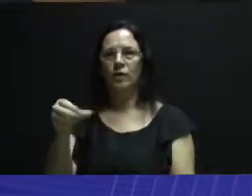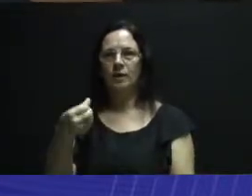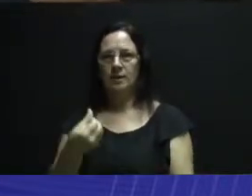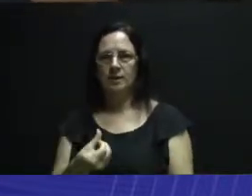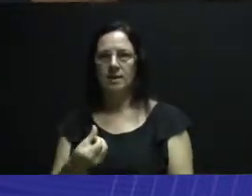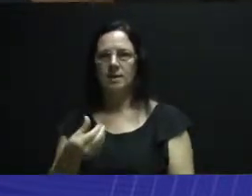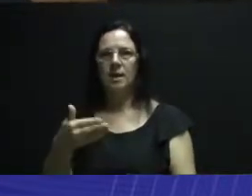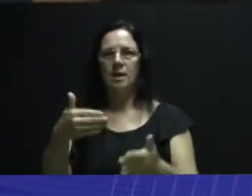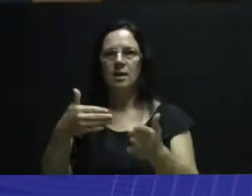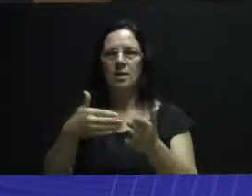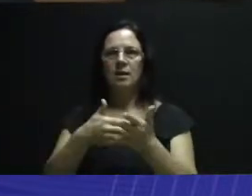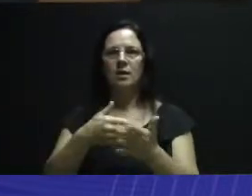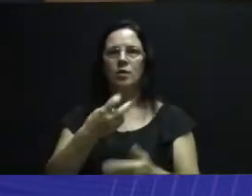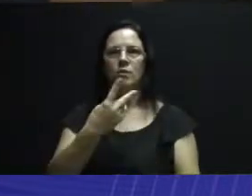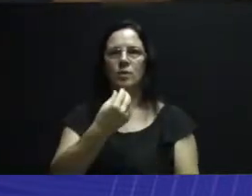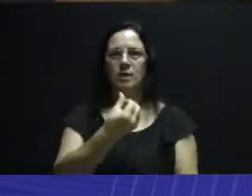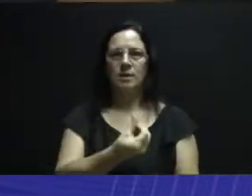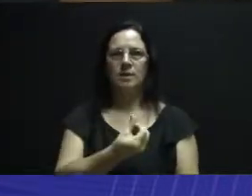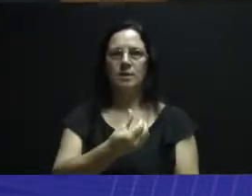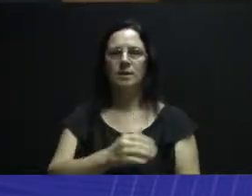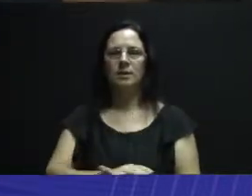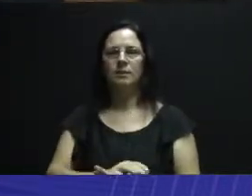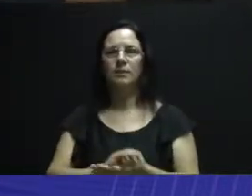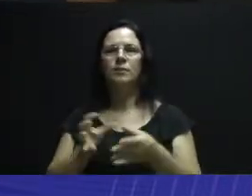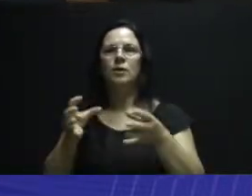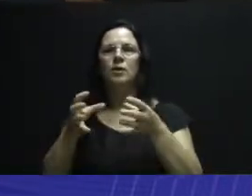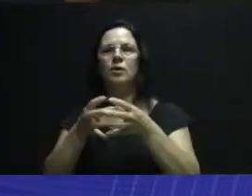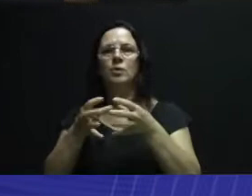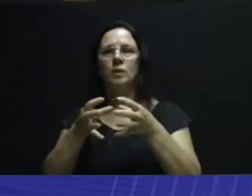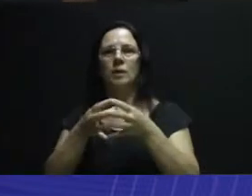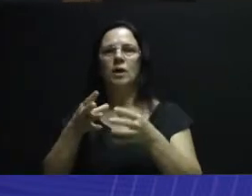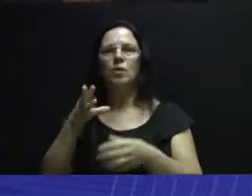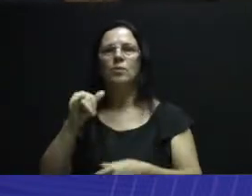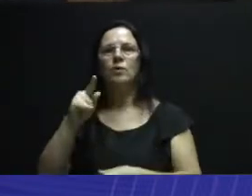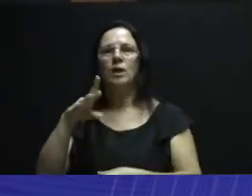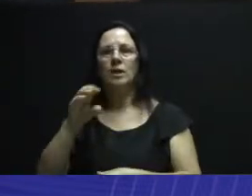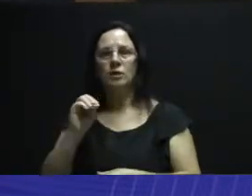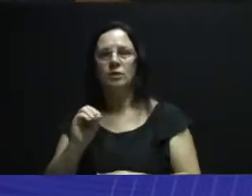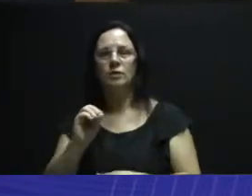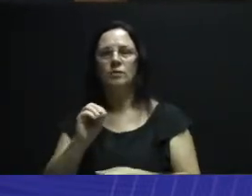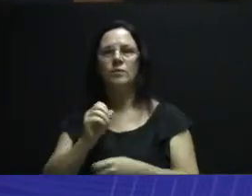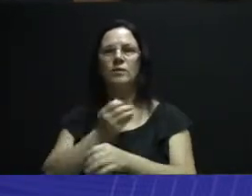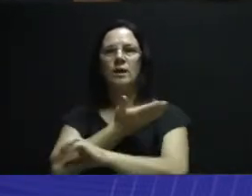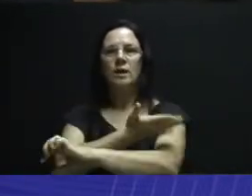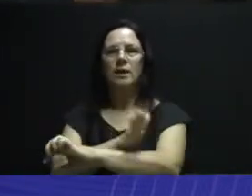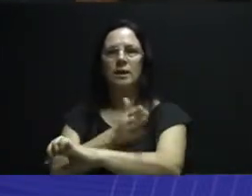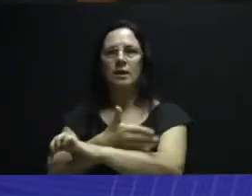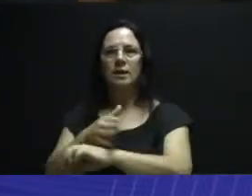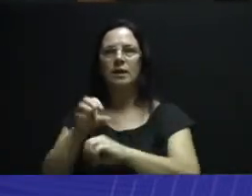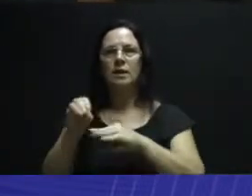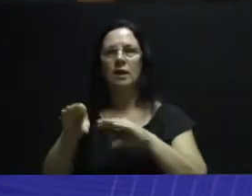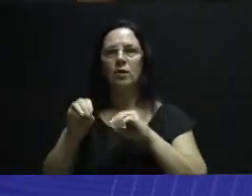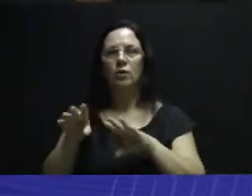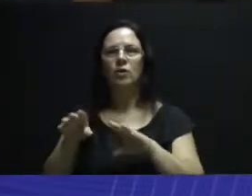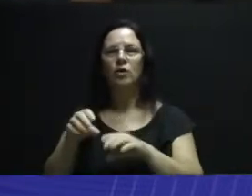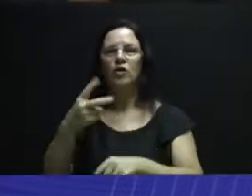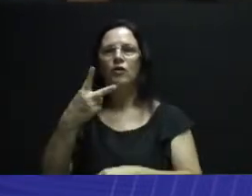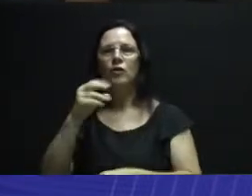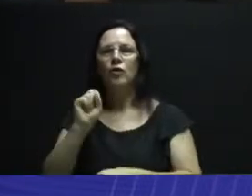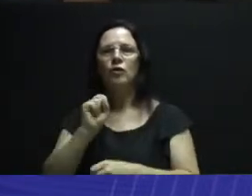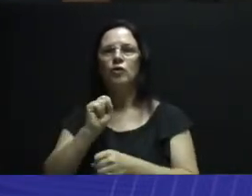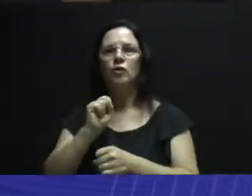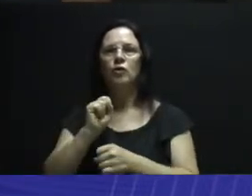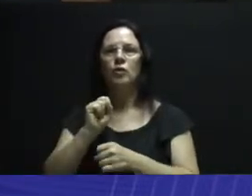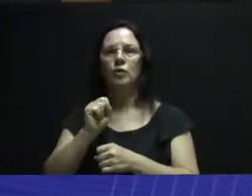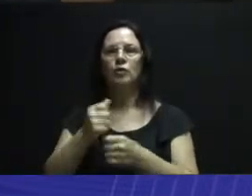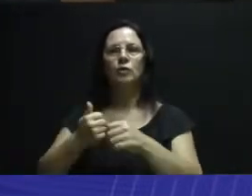até 2016. Pela equipe de atletismo de Cubatão, foi treinador em 28 jogos,